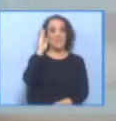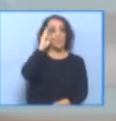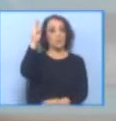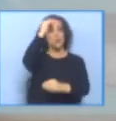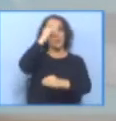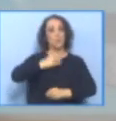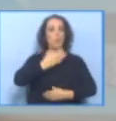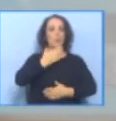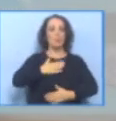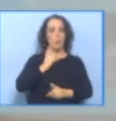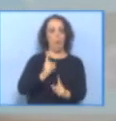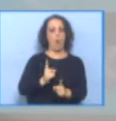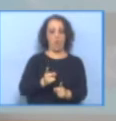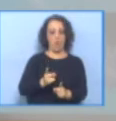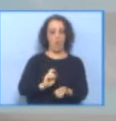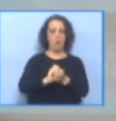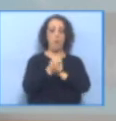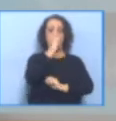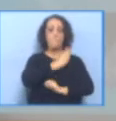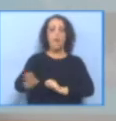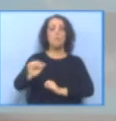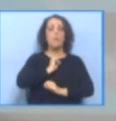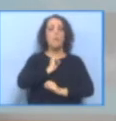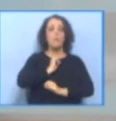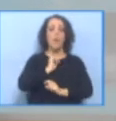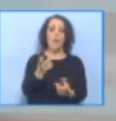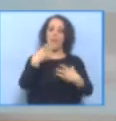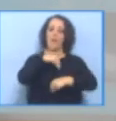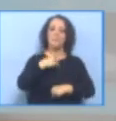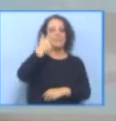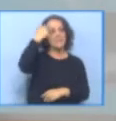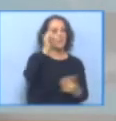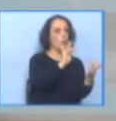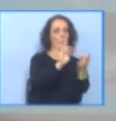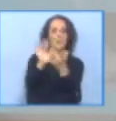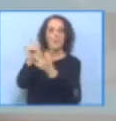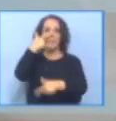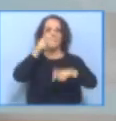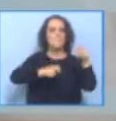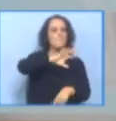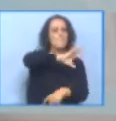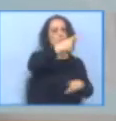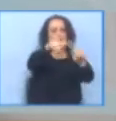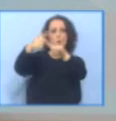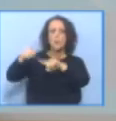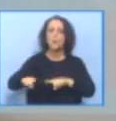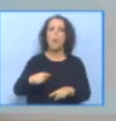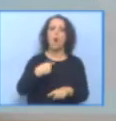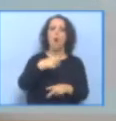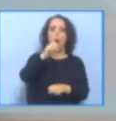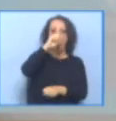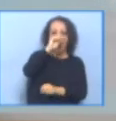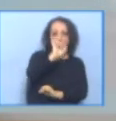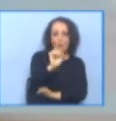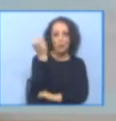ensinou e ponho em prática naquilo que sei fazer melhor, que é estar em contacto com pessoas de países diferentes, perceber a cultura,